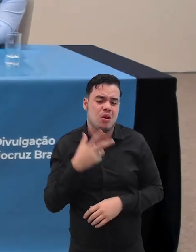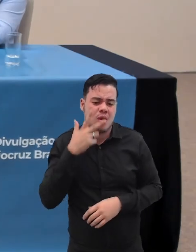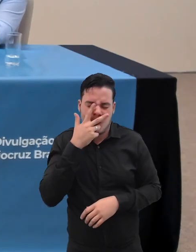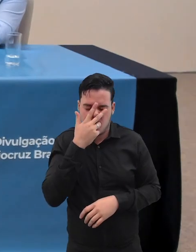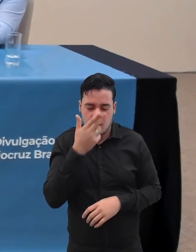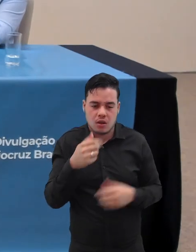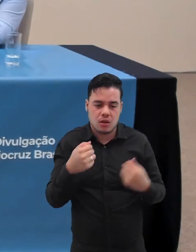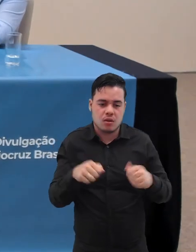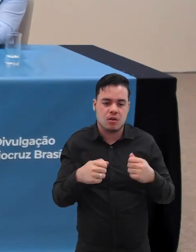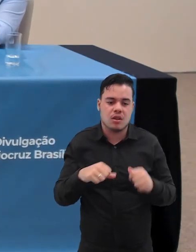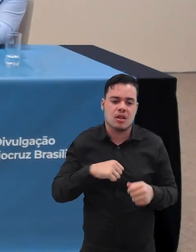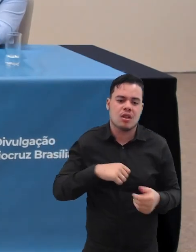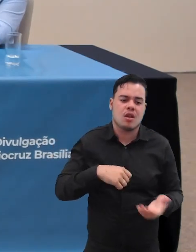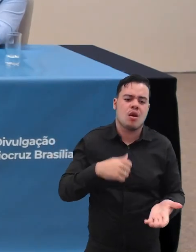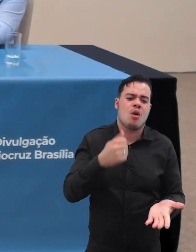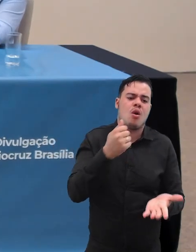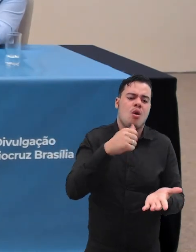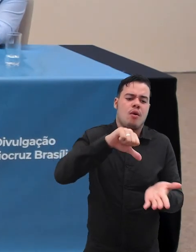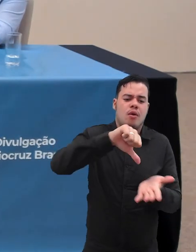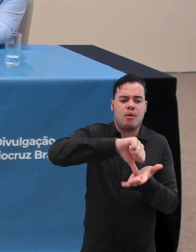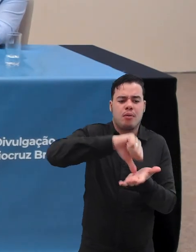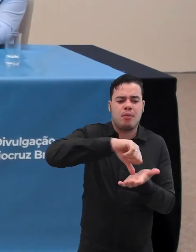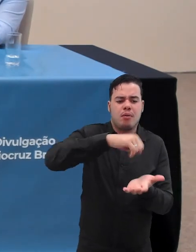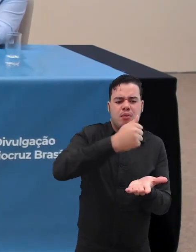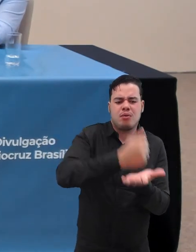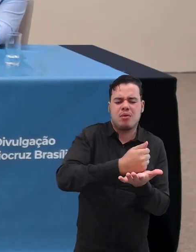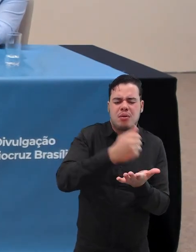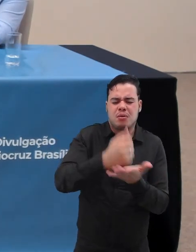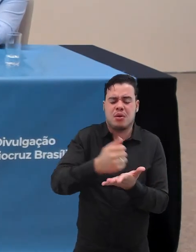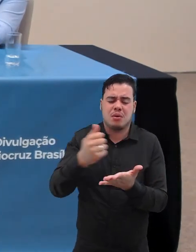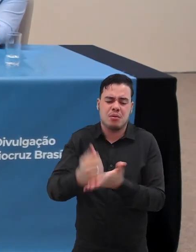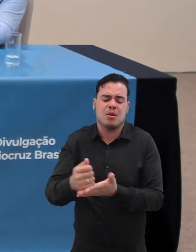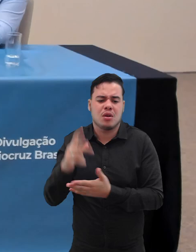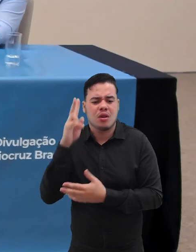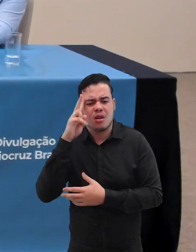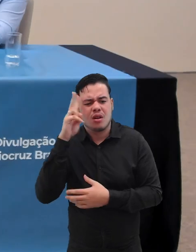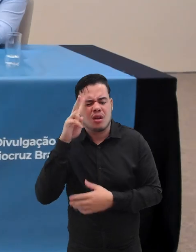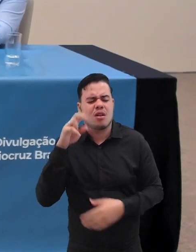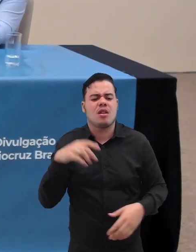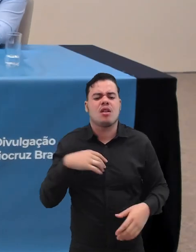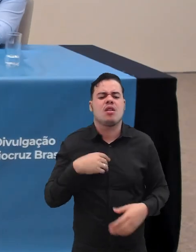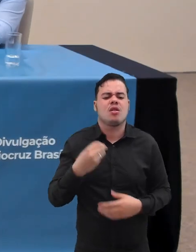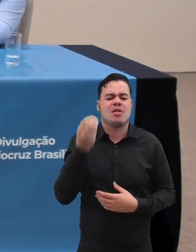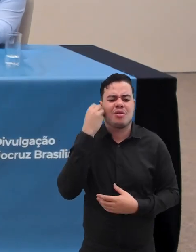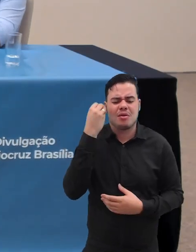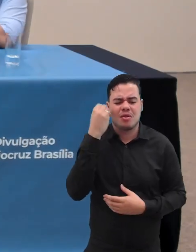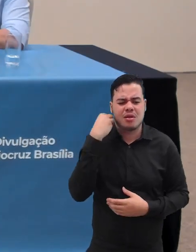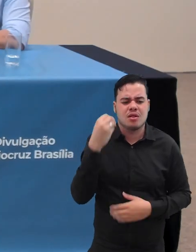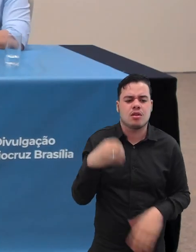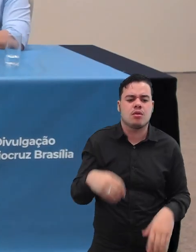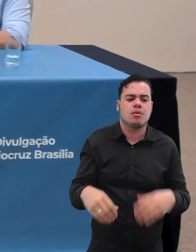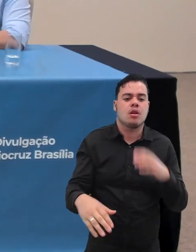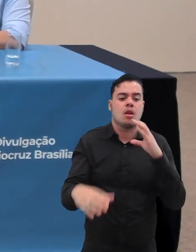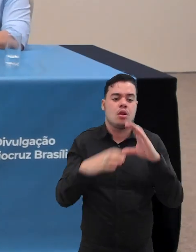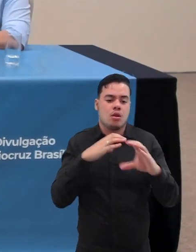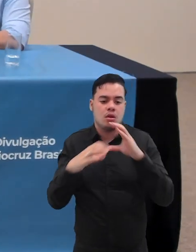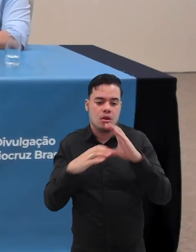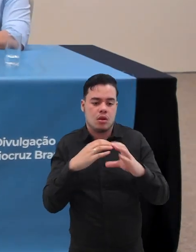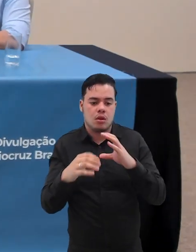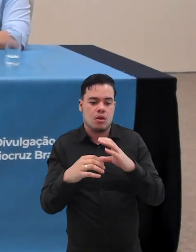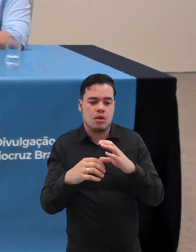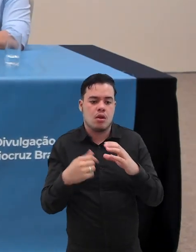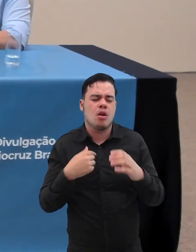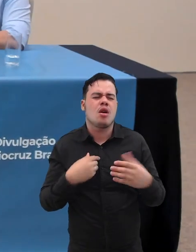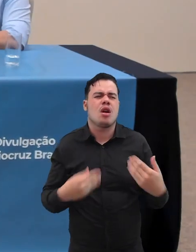necessário fazermos um mapeamento das experiências de comunicação popular no período da Covid-19, porque surgiu em